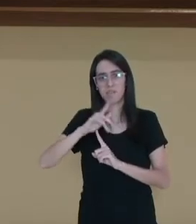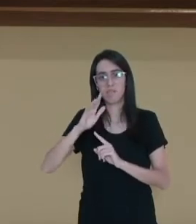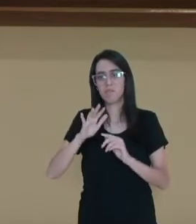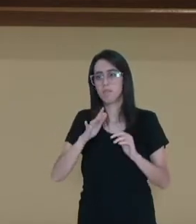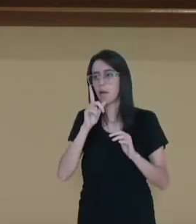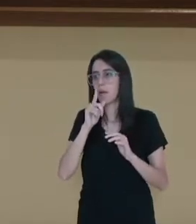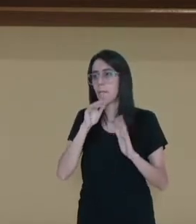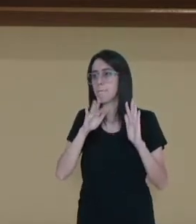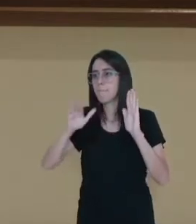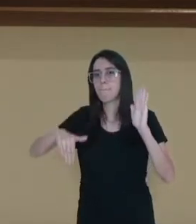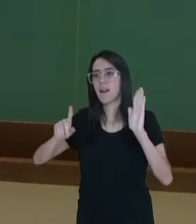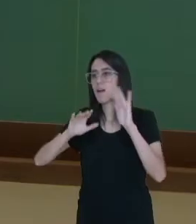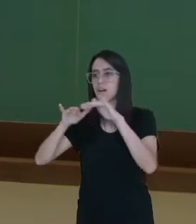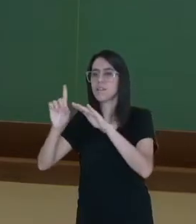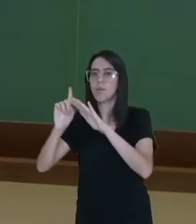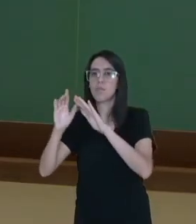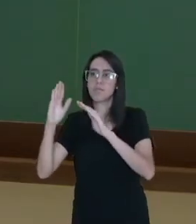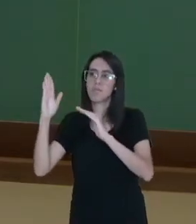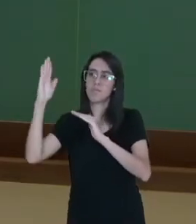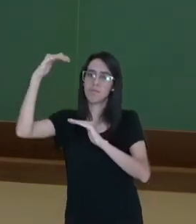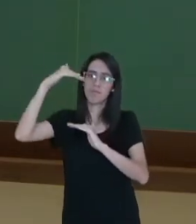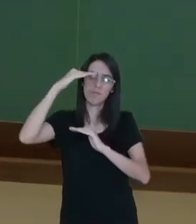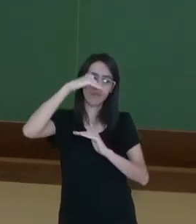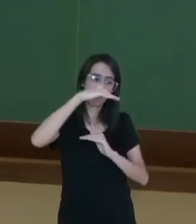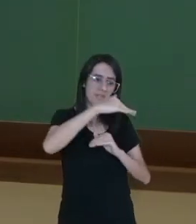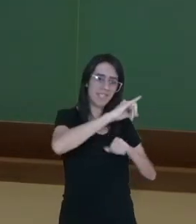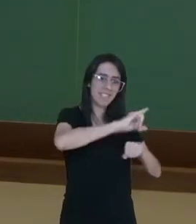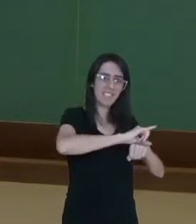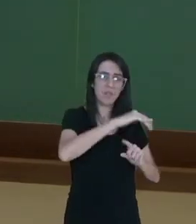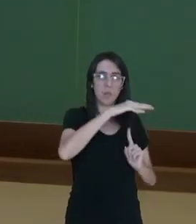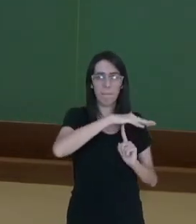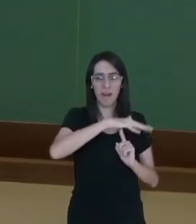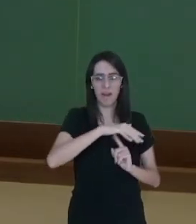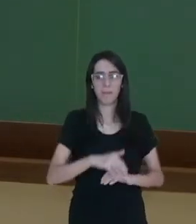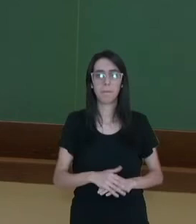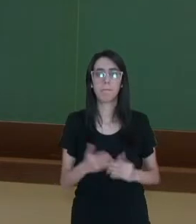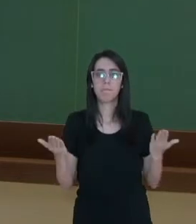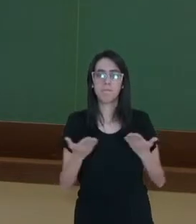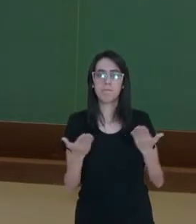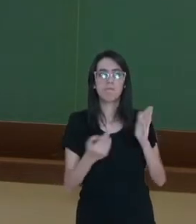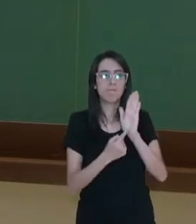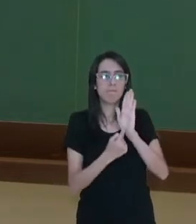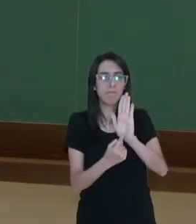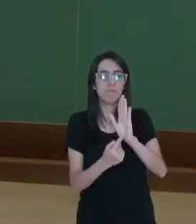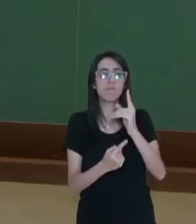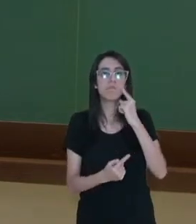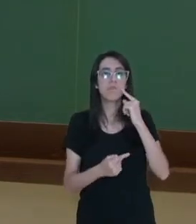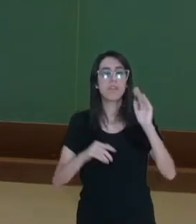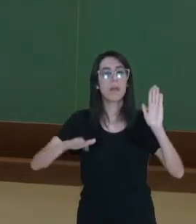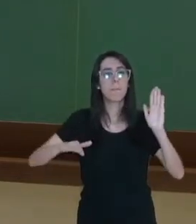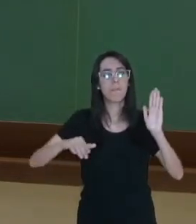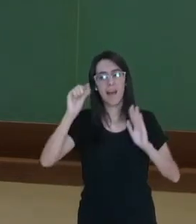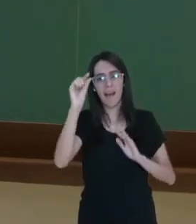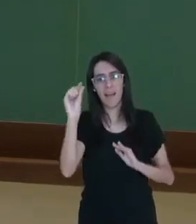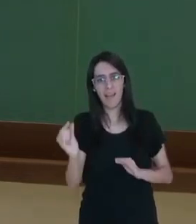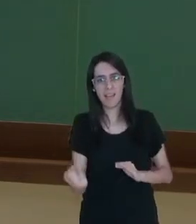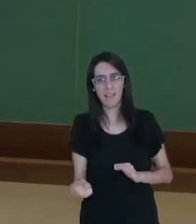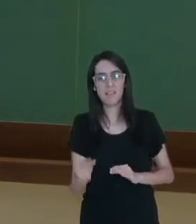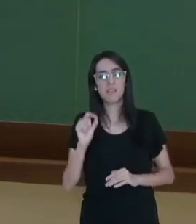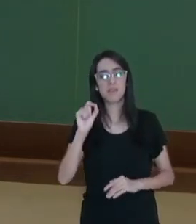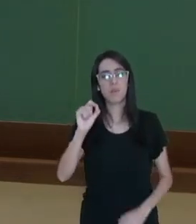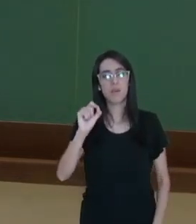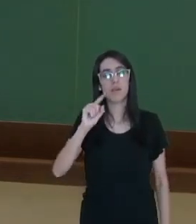do continente. E aqui a gente vai conhecer um pouco mais sobre a planície litorânea, que são as áreas